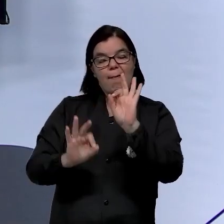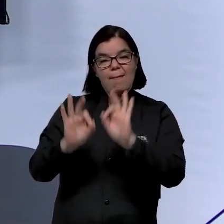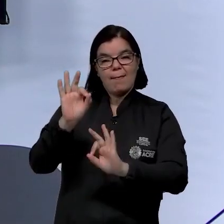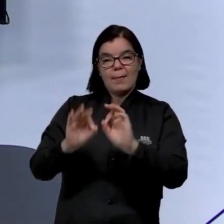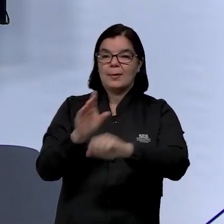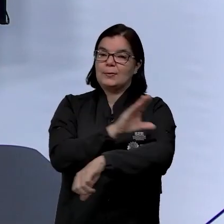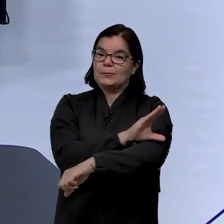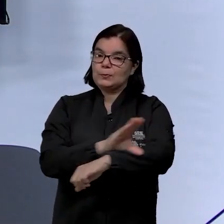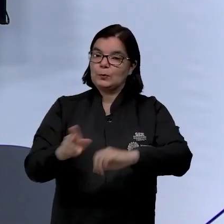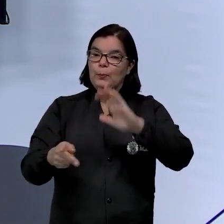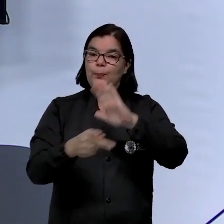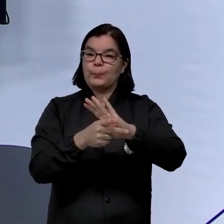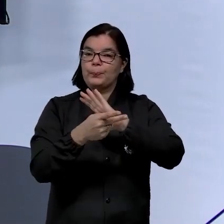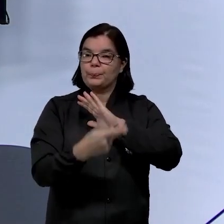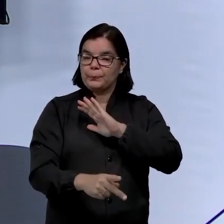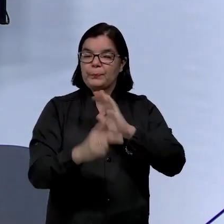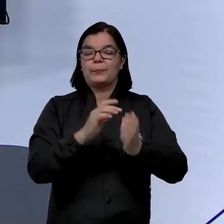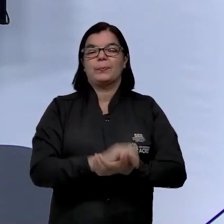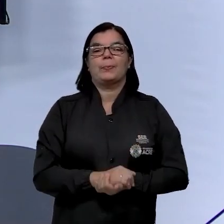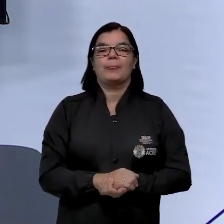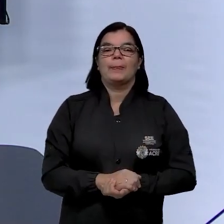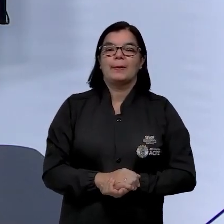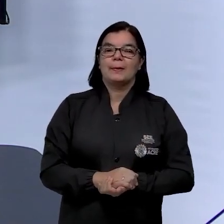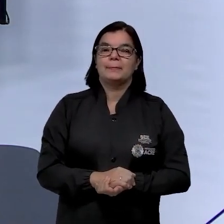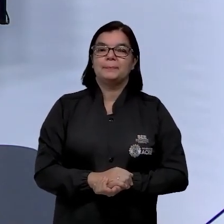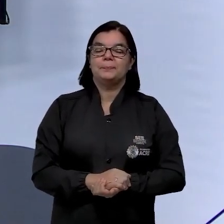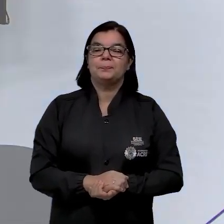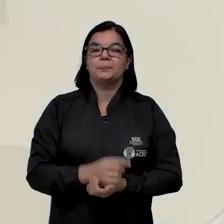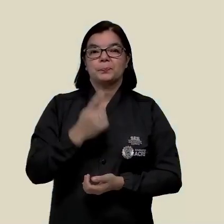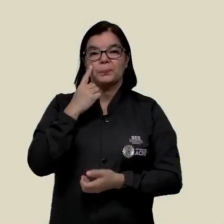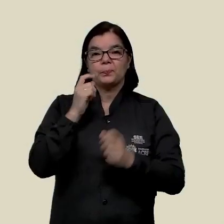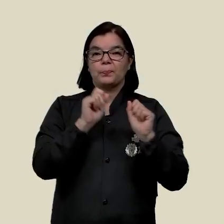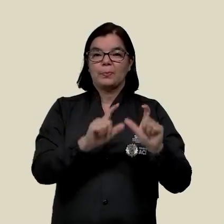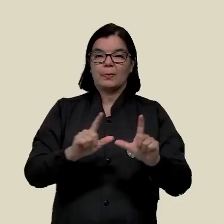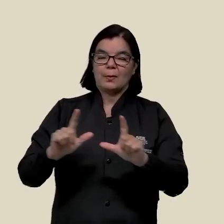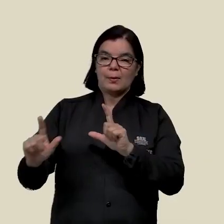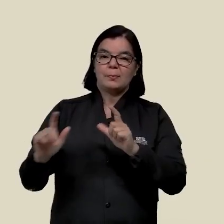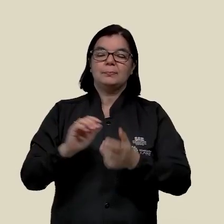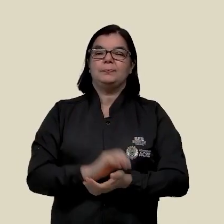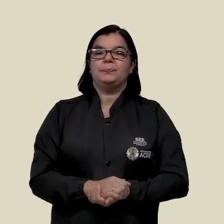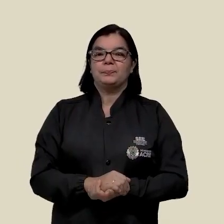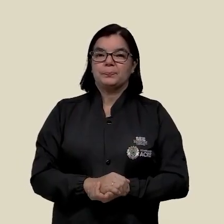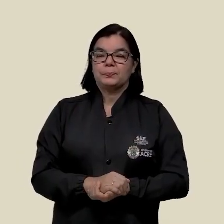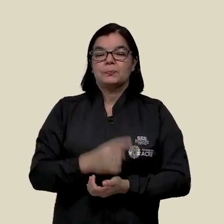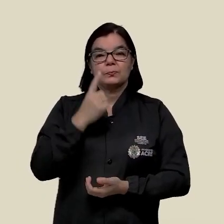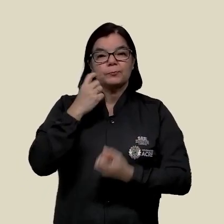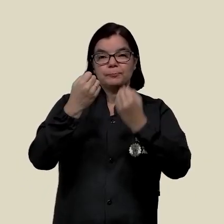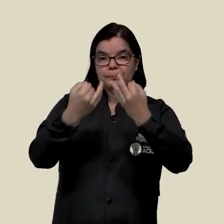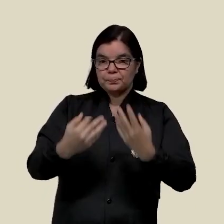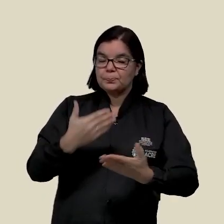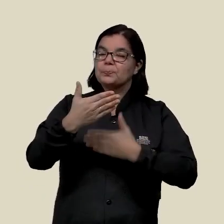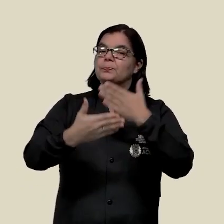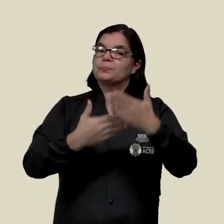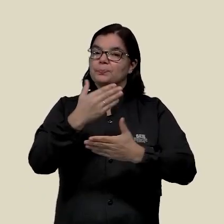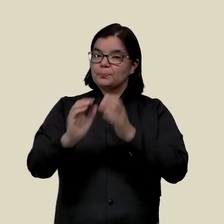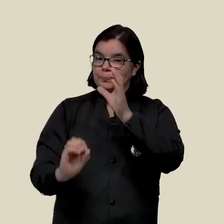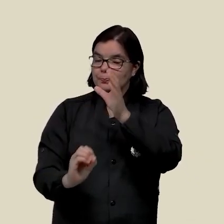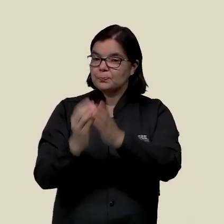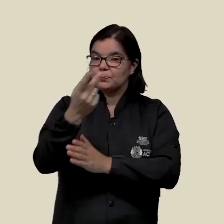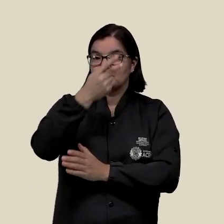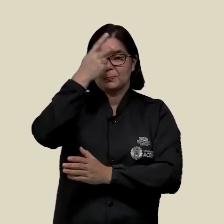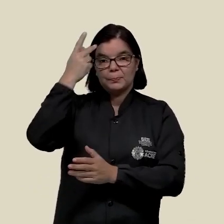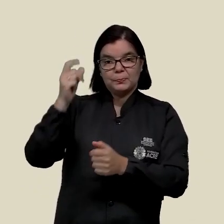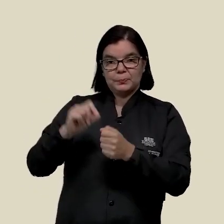cultura local. Vamos seguindo então, tá? Olhando para a tela novamente, vamos falar do processo de criação